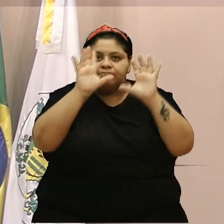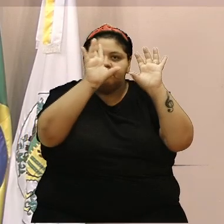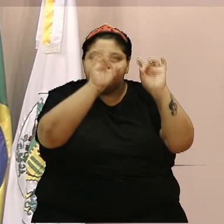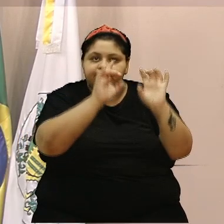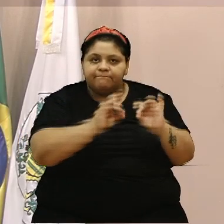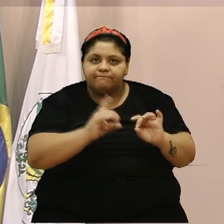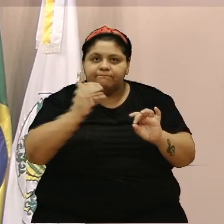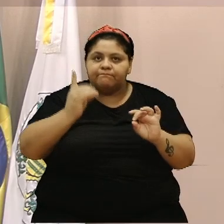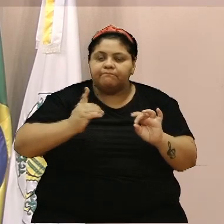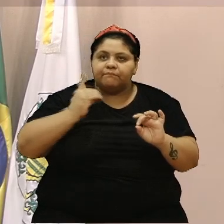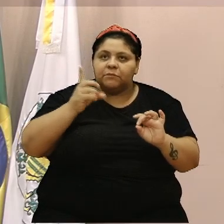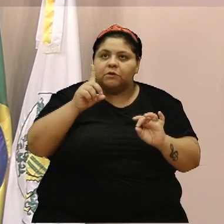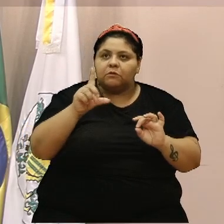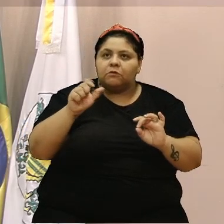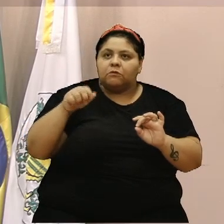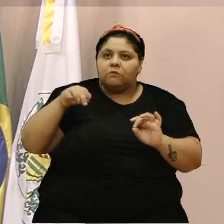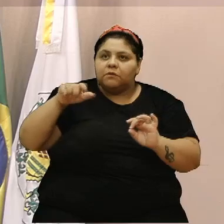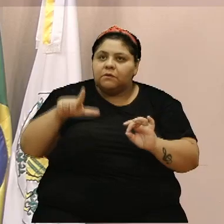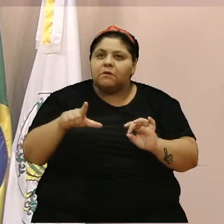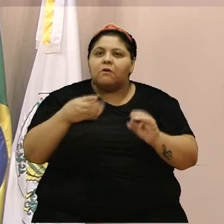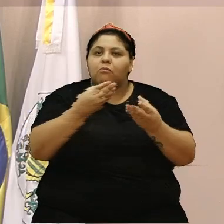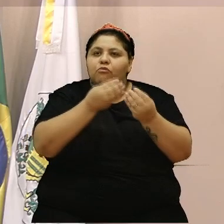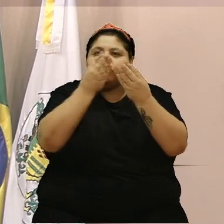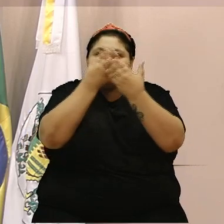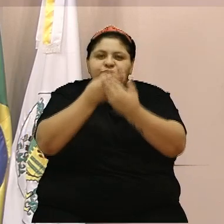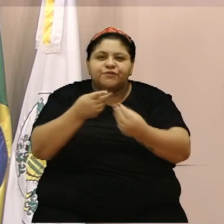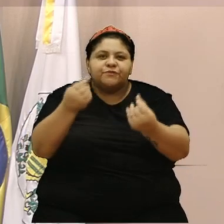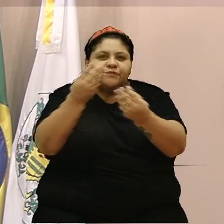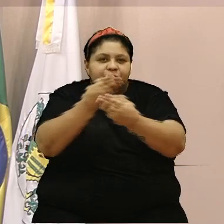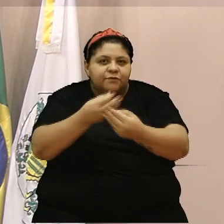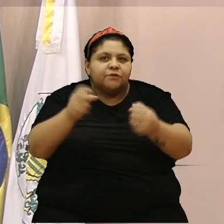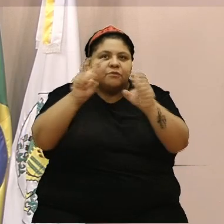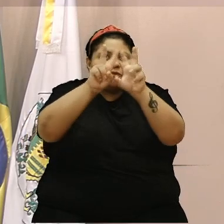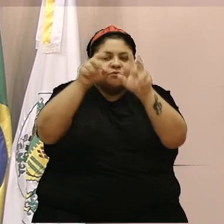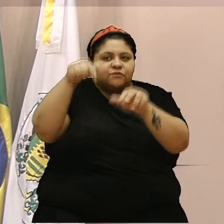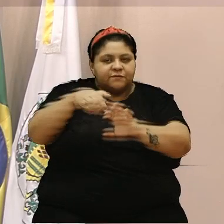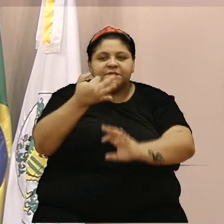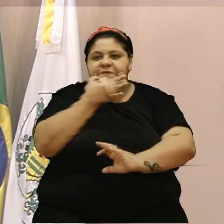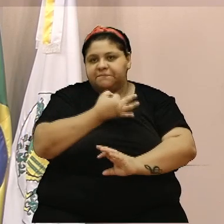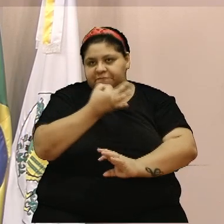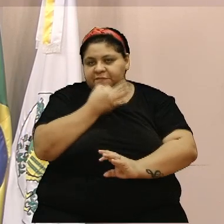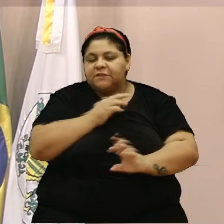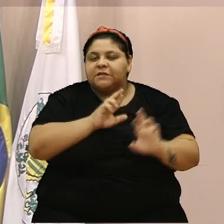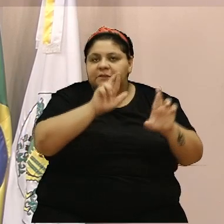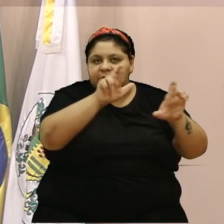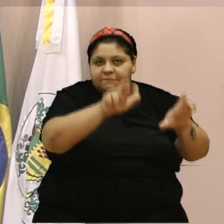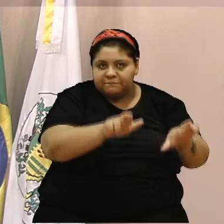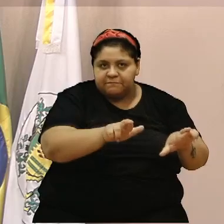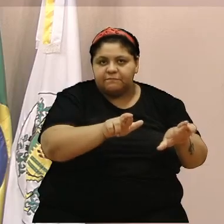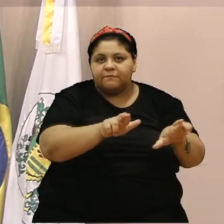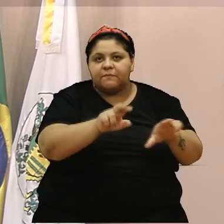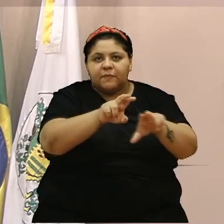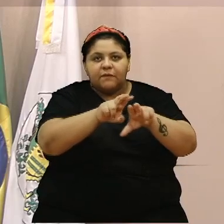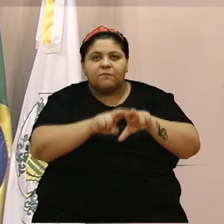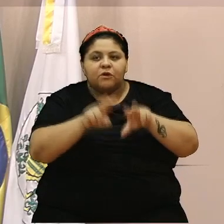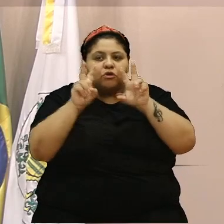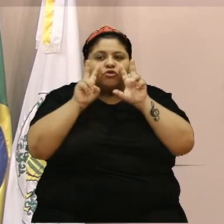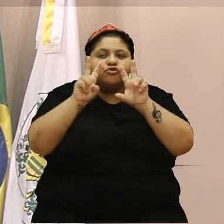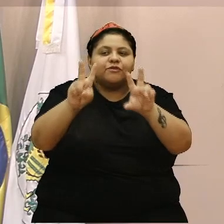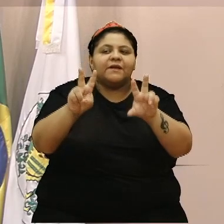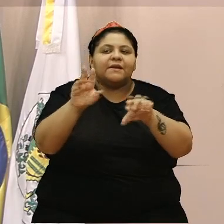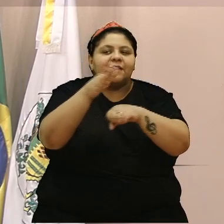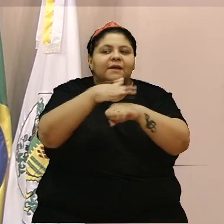ao deputado Daniel, que tem sido muito sensível às causas nossas aqui de Caxias, da região, por esse olhar carinhoso ao meu